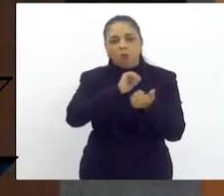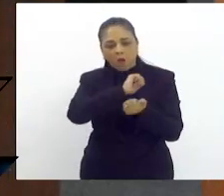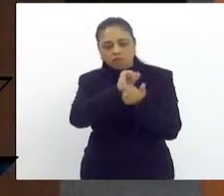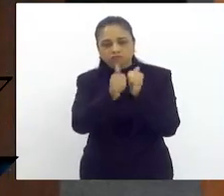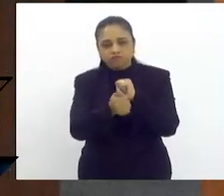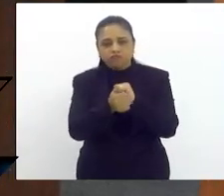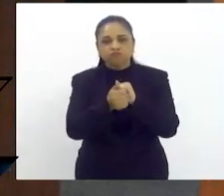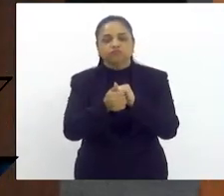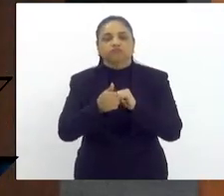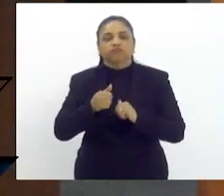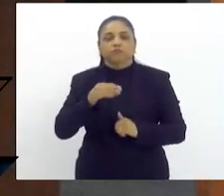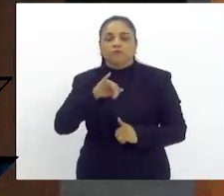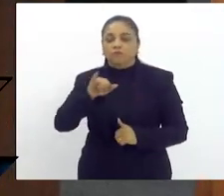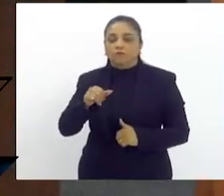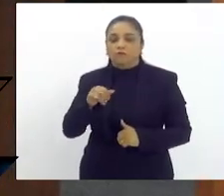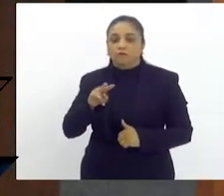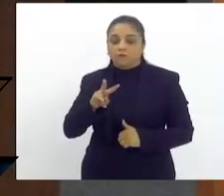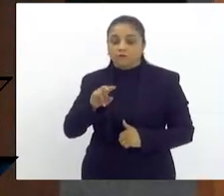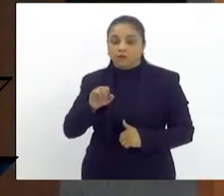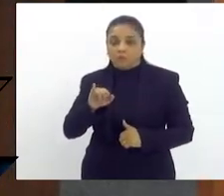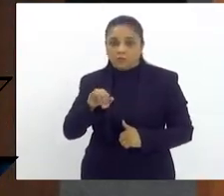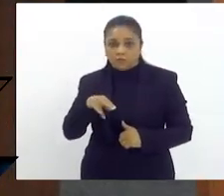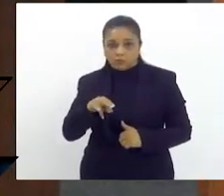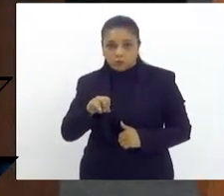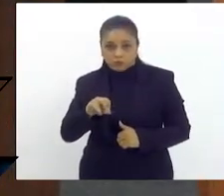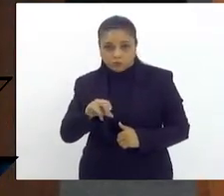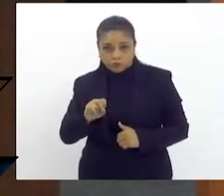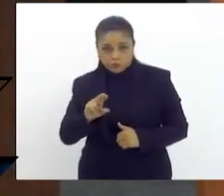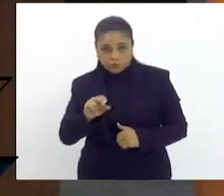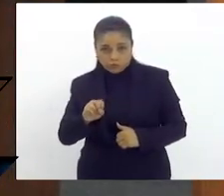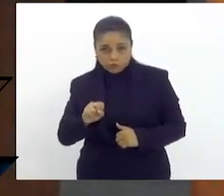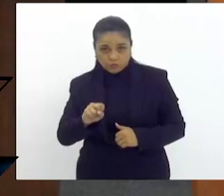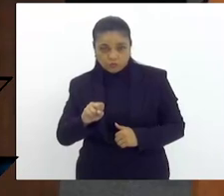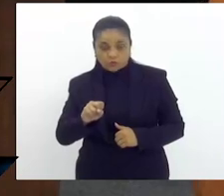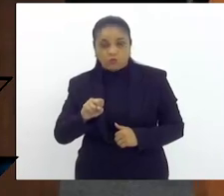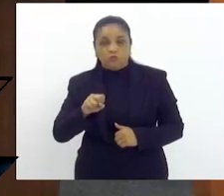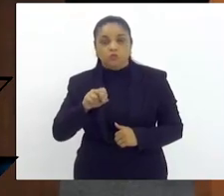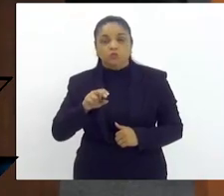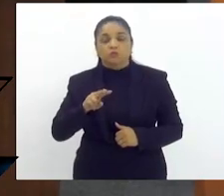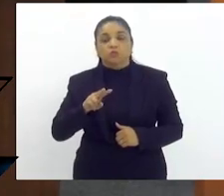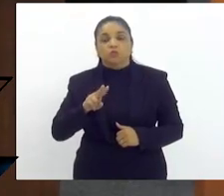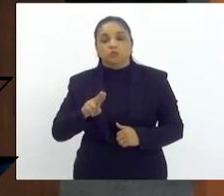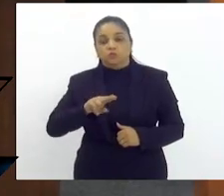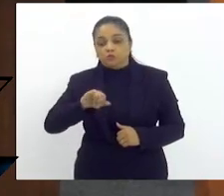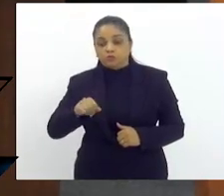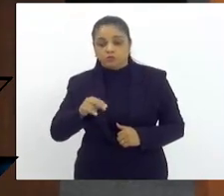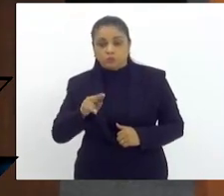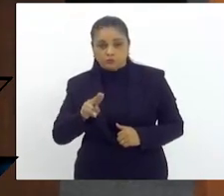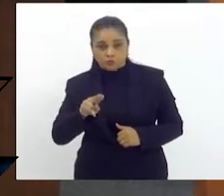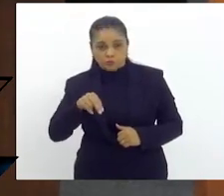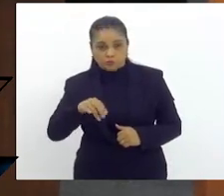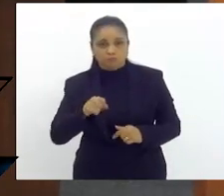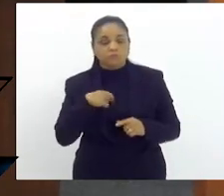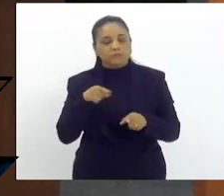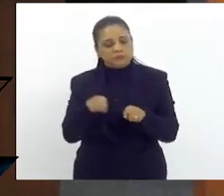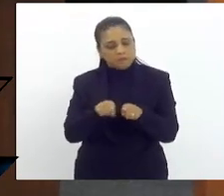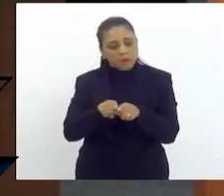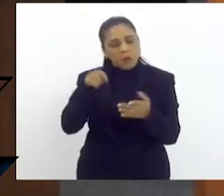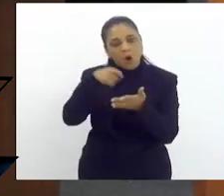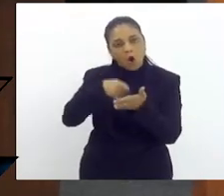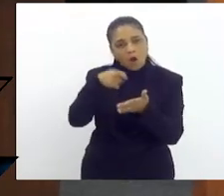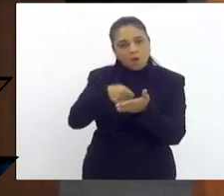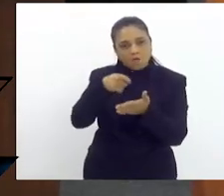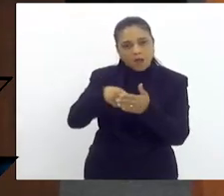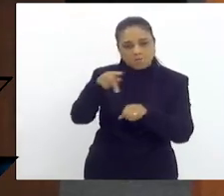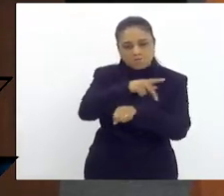Jovem Vinicius Junior e também uma Moção de que cobre explicação e ação do governo espanhol em relação a